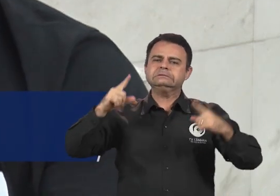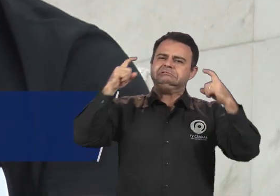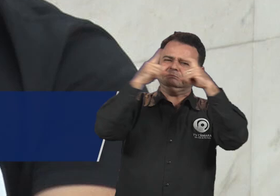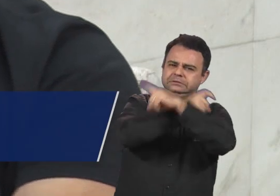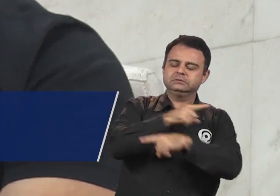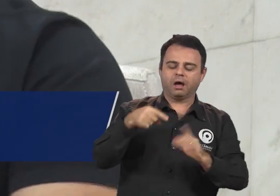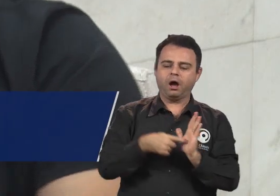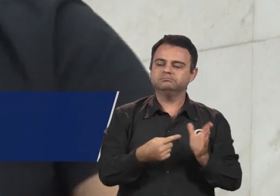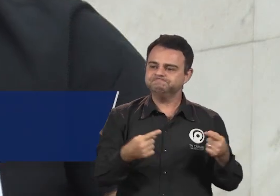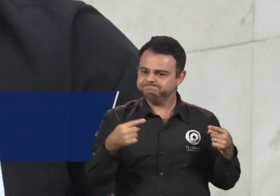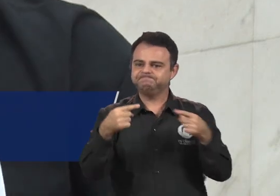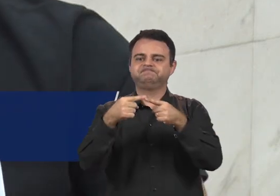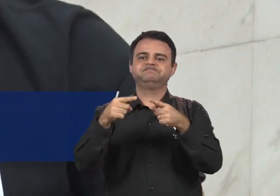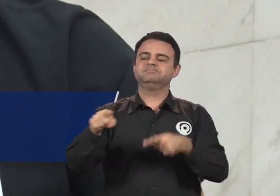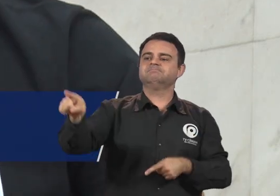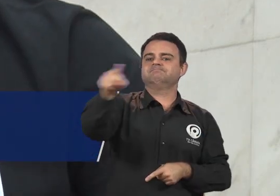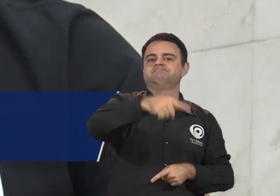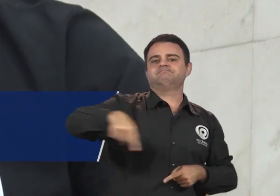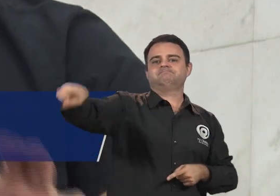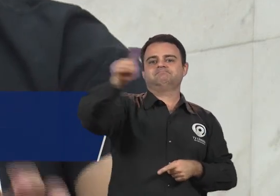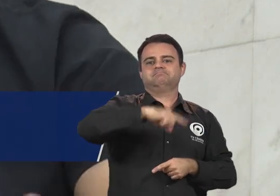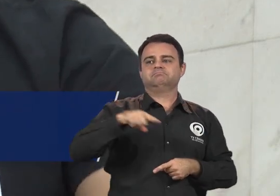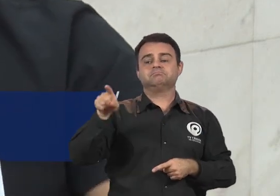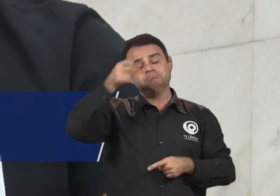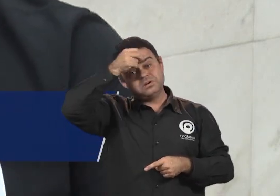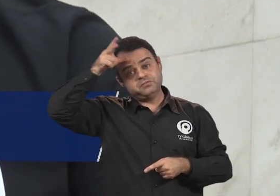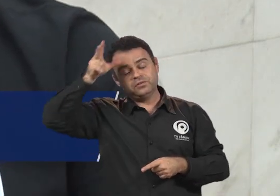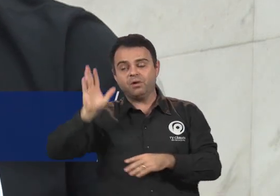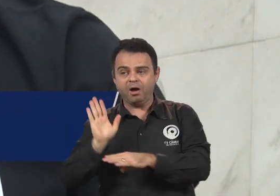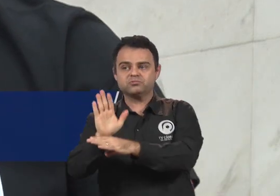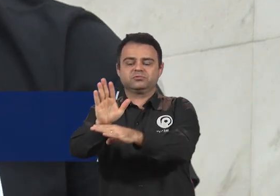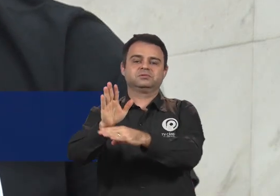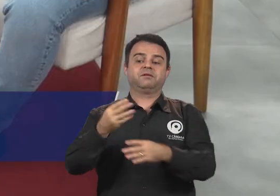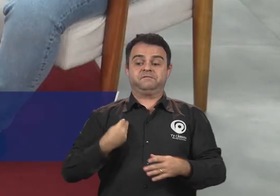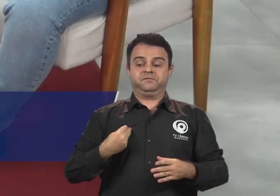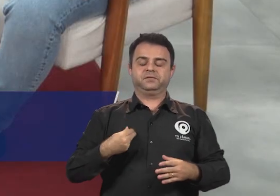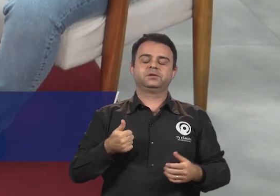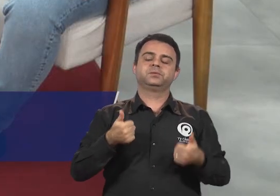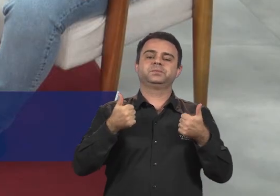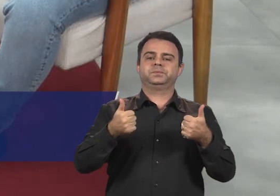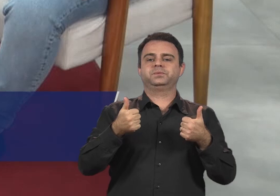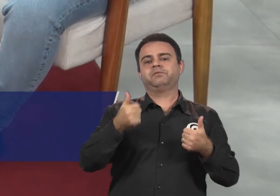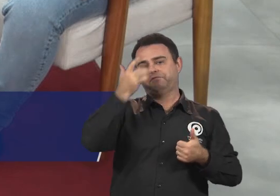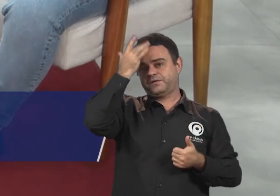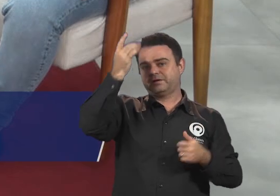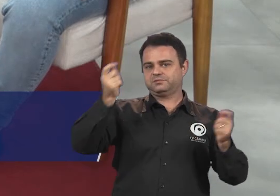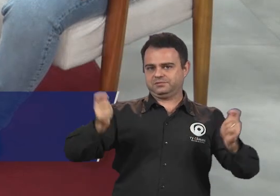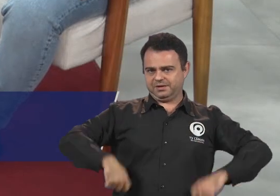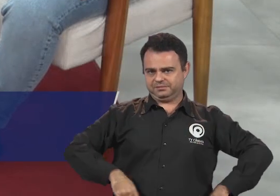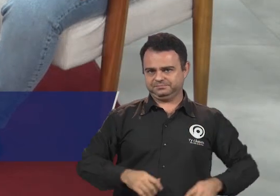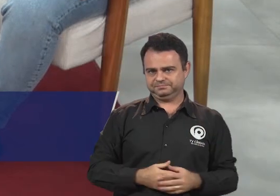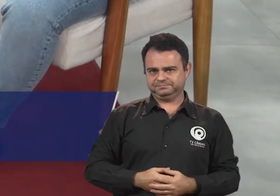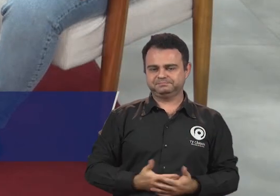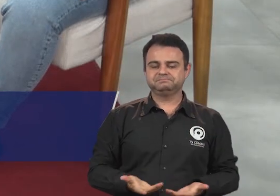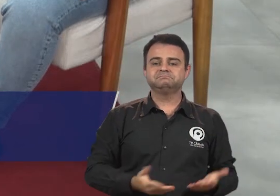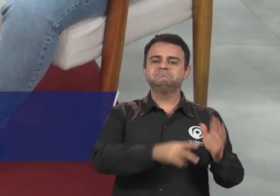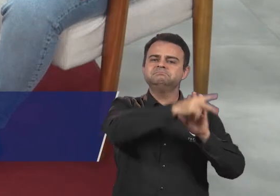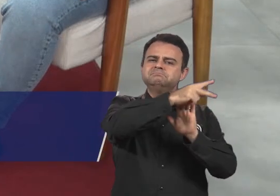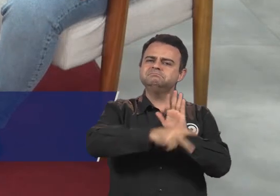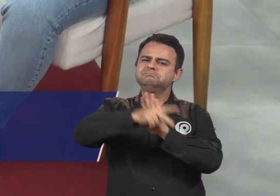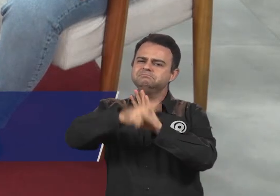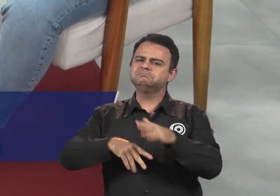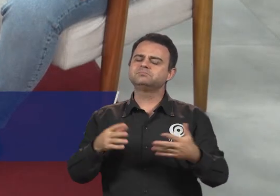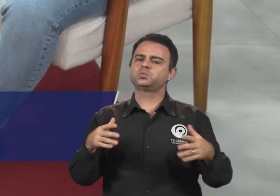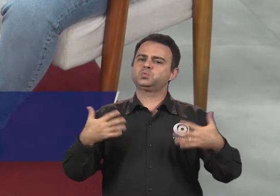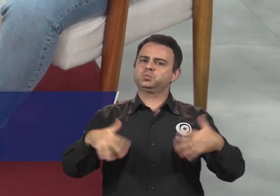que é e precisa do apoio do poder público para facilitar a vida dela. Nós temos visto muitos projetos, né, a favor dessa